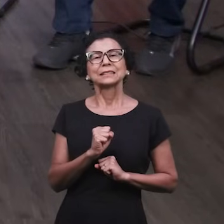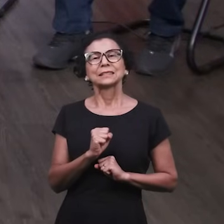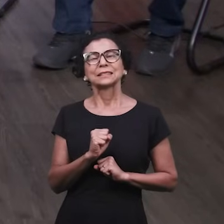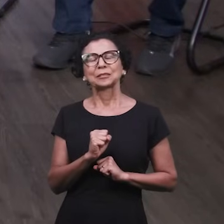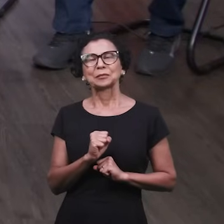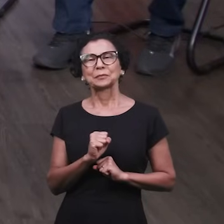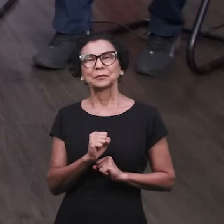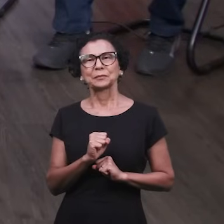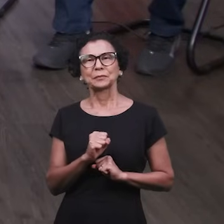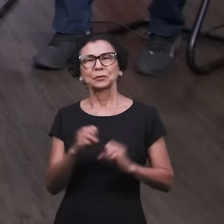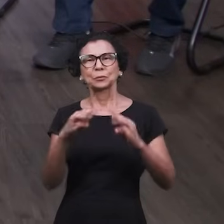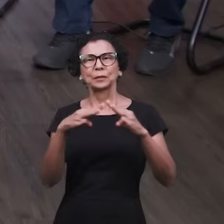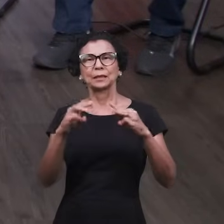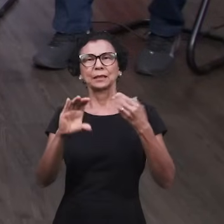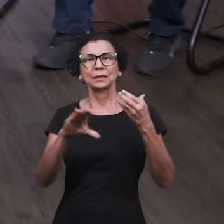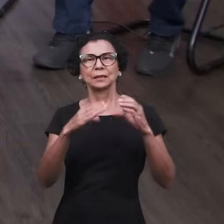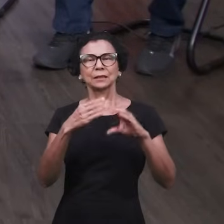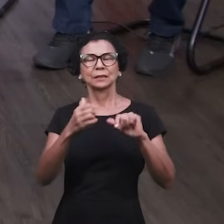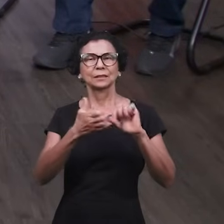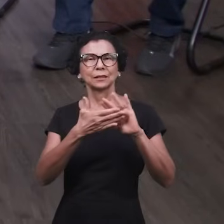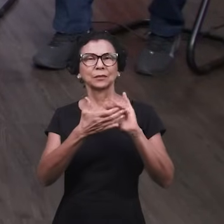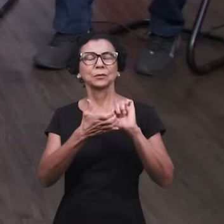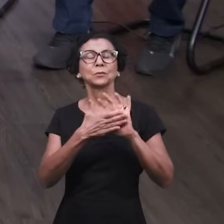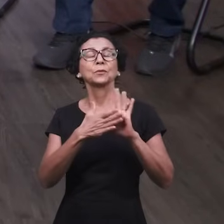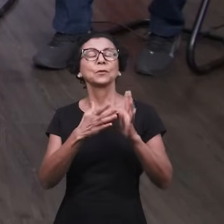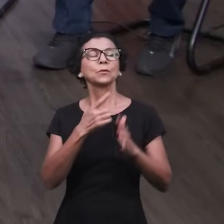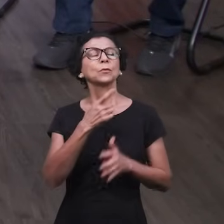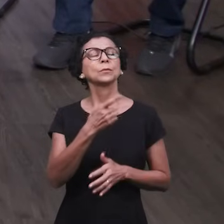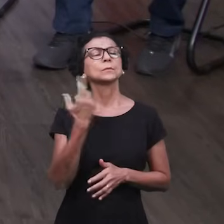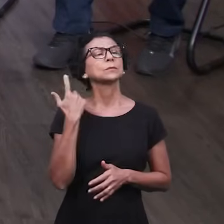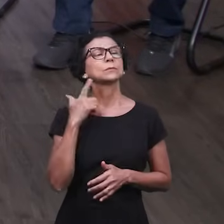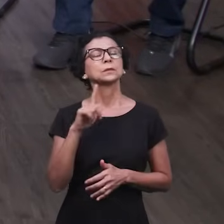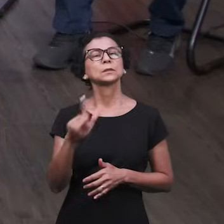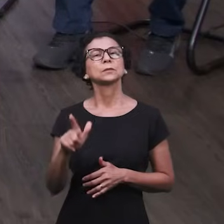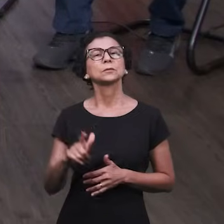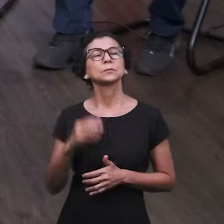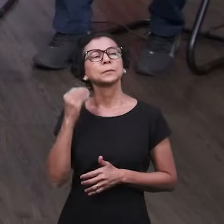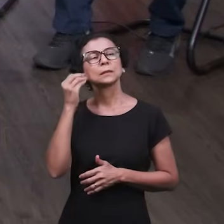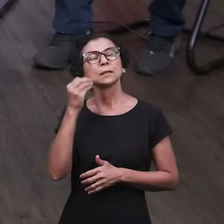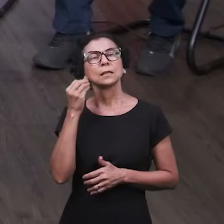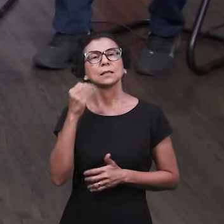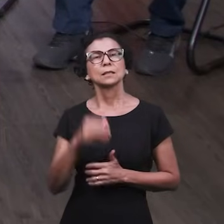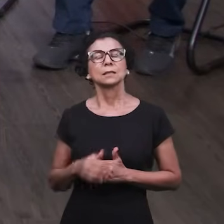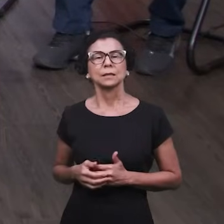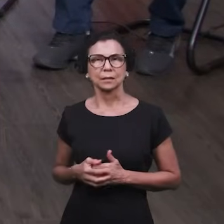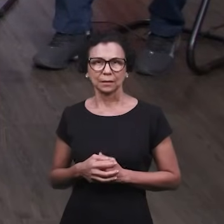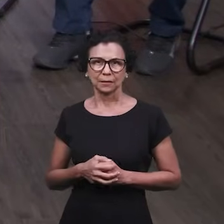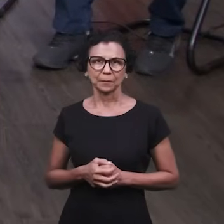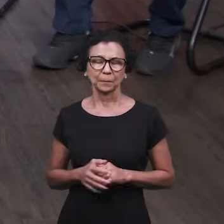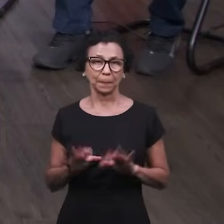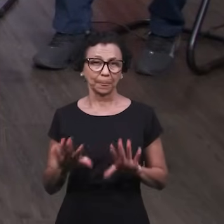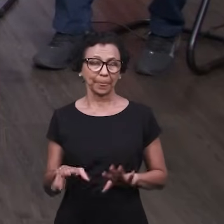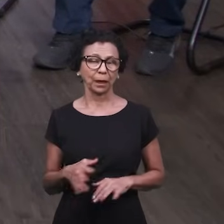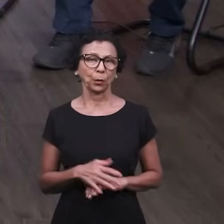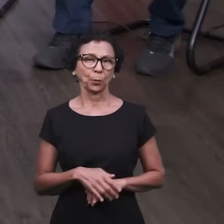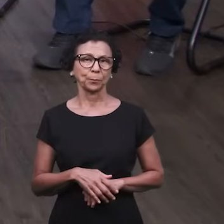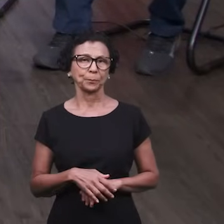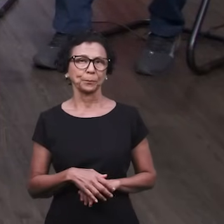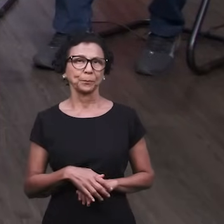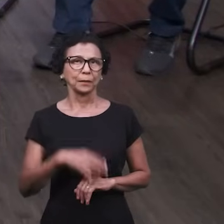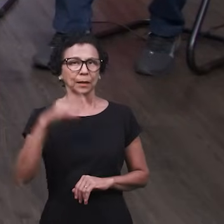chegaram a tocar no grupo de louvor do Manaim? Então, a minha história é a